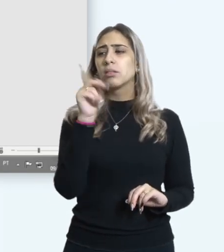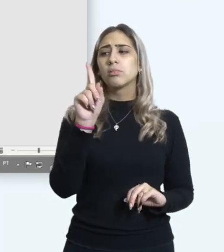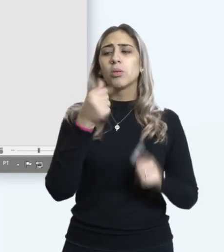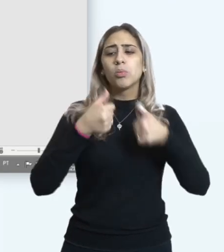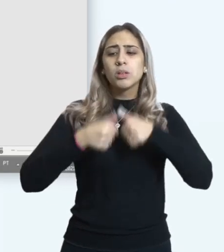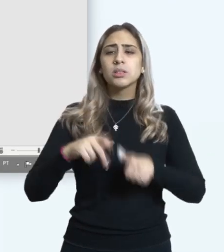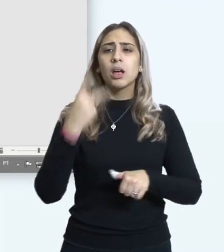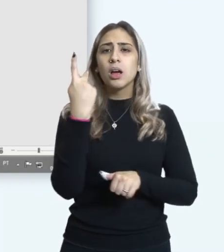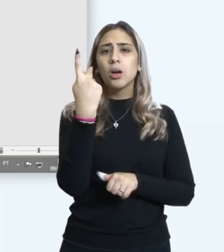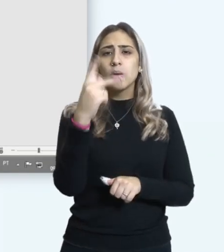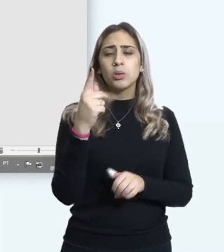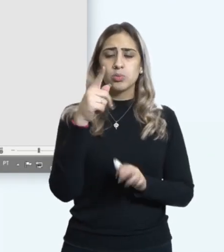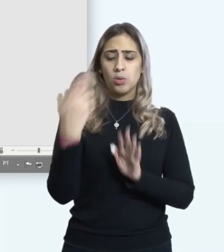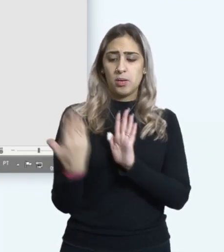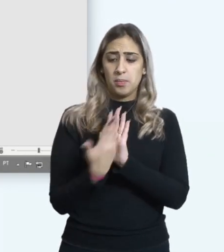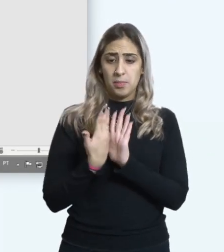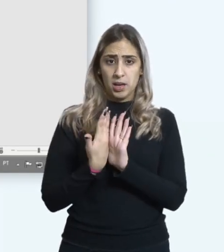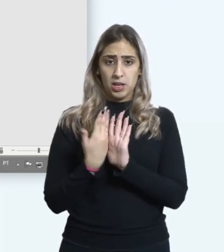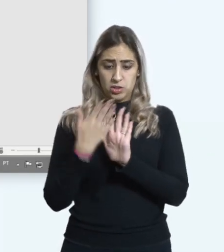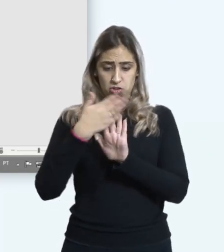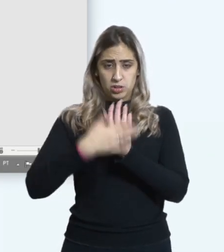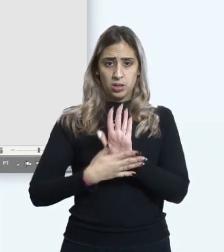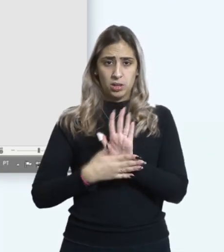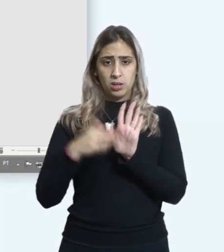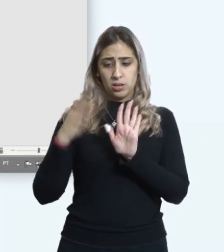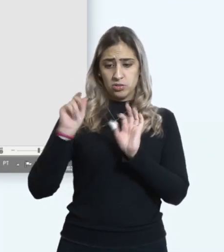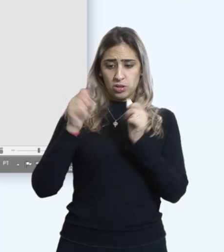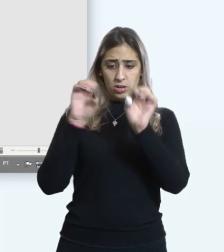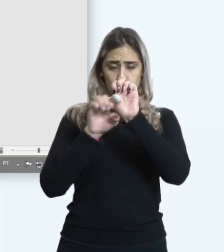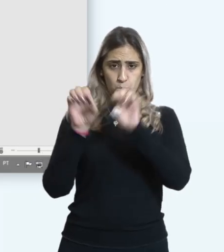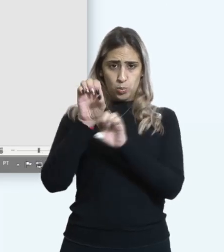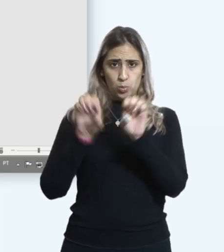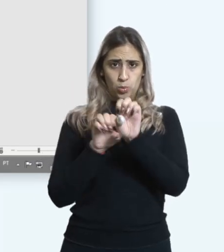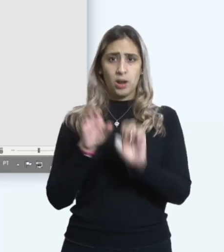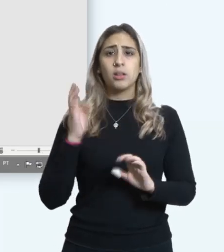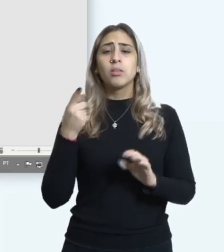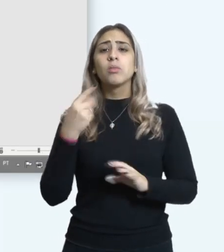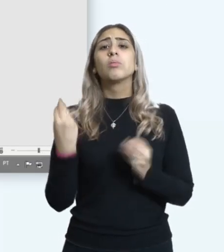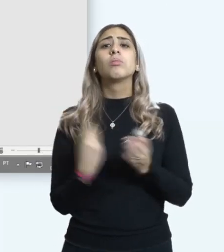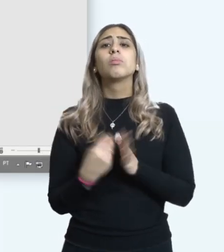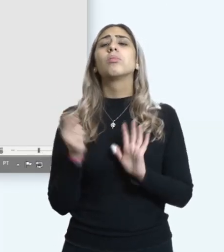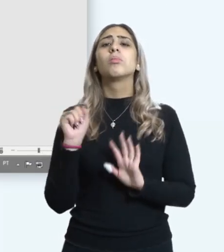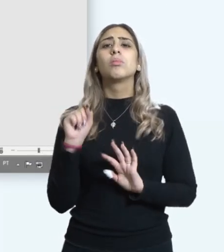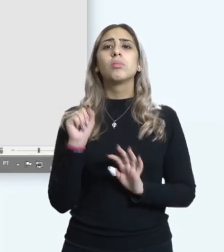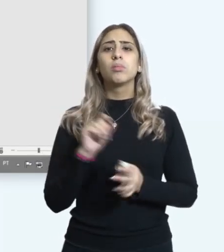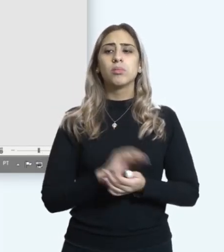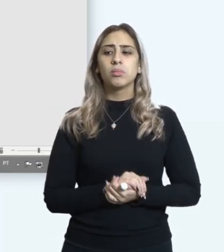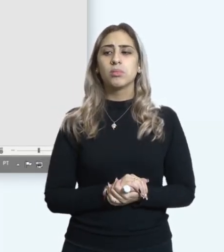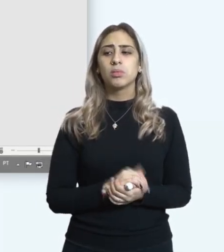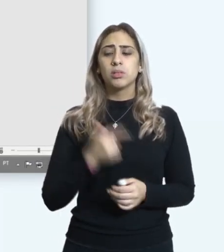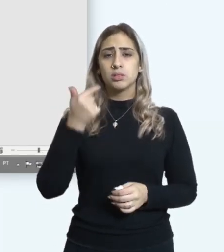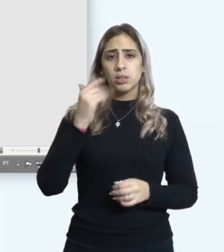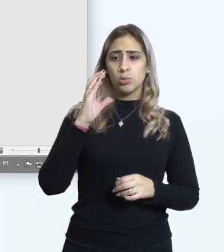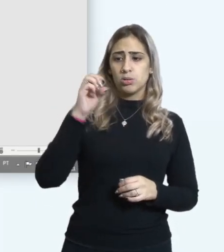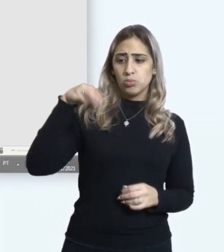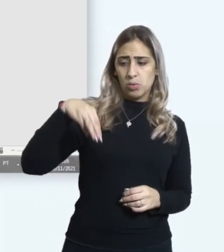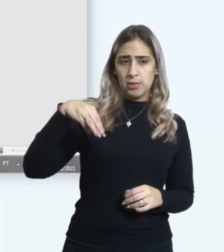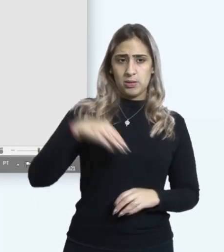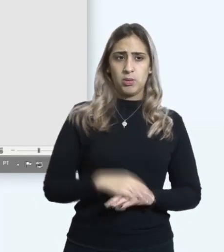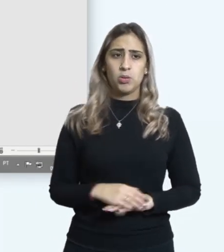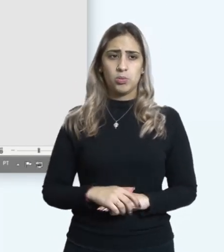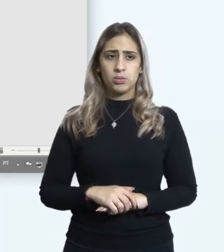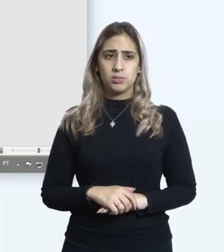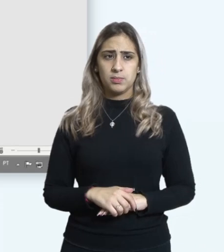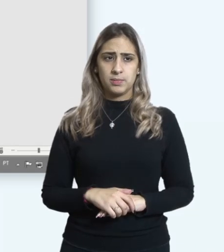sua página configurada, configurar página. O padrão é 1,7 centímetros superior,